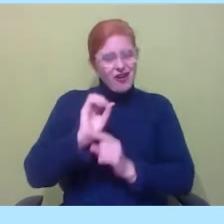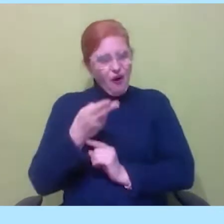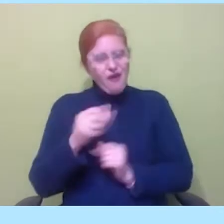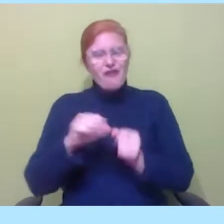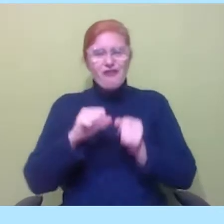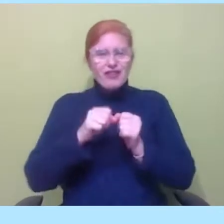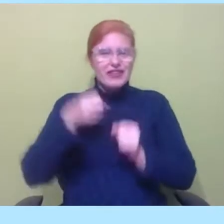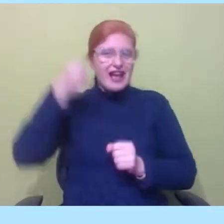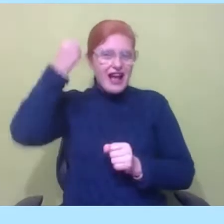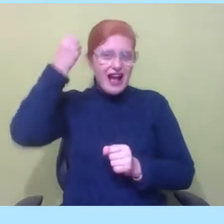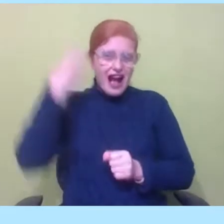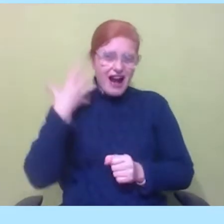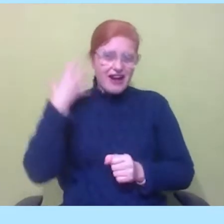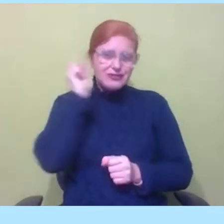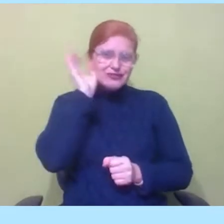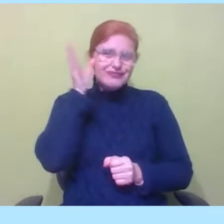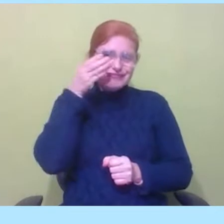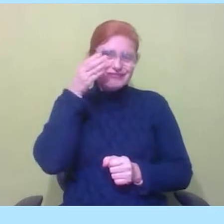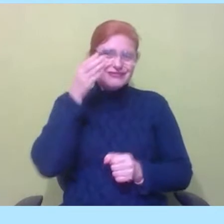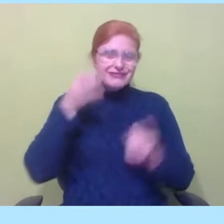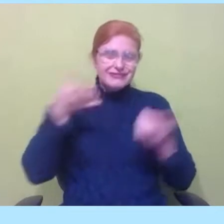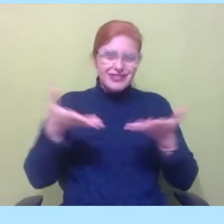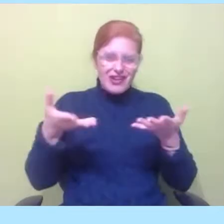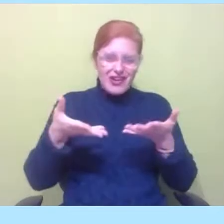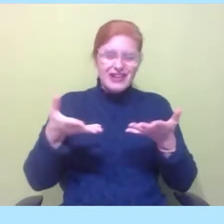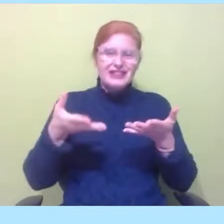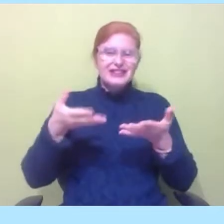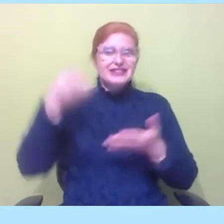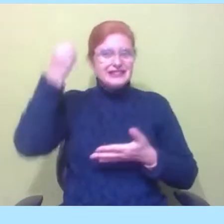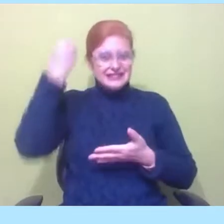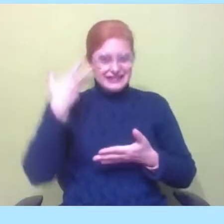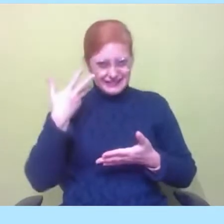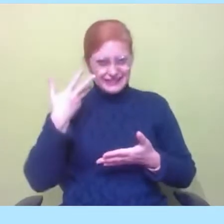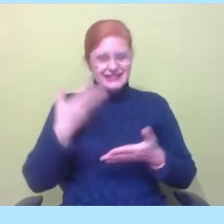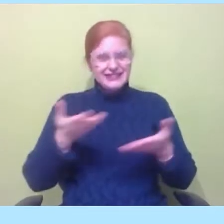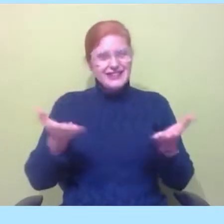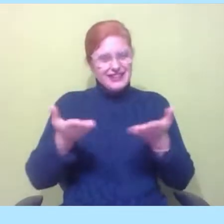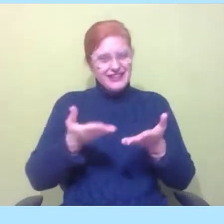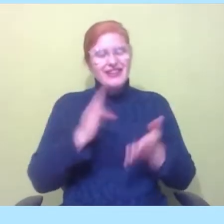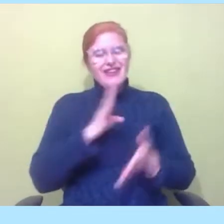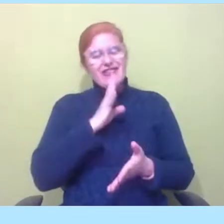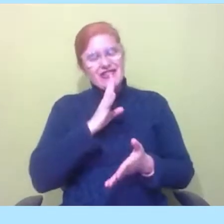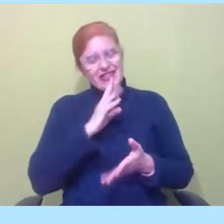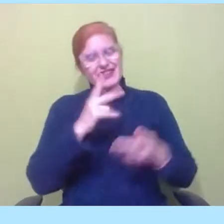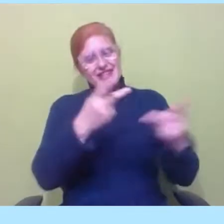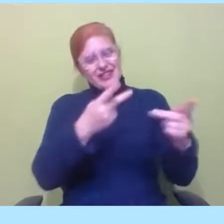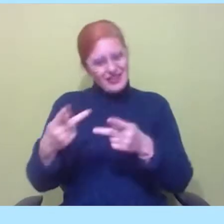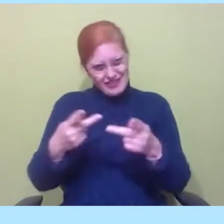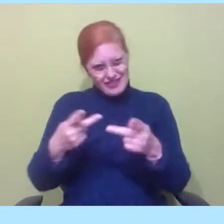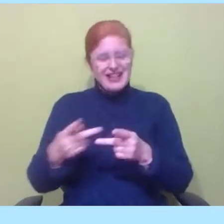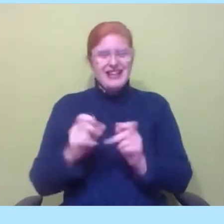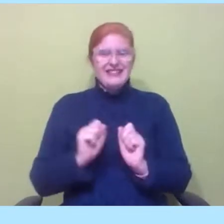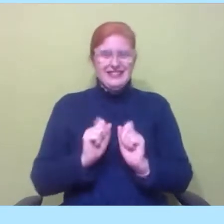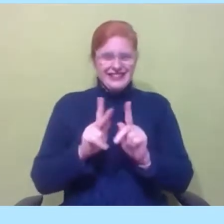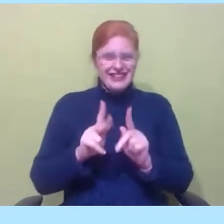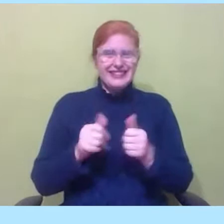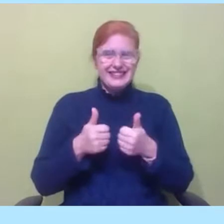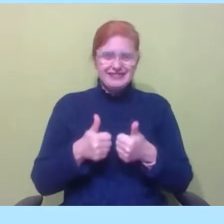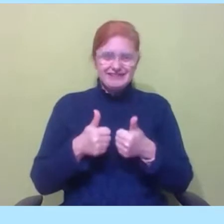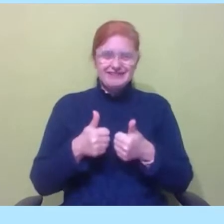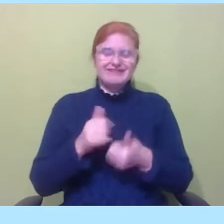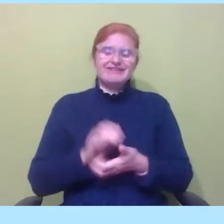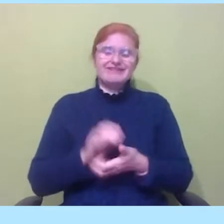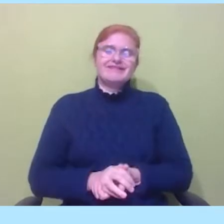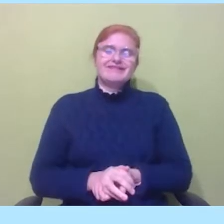audiodescrição? Posso entrar com a descrição para a gente já conhecer as nossas companheiras visualmente, né? Pode ser? Tá bom, obrigada.